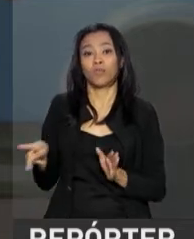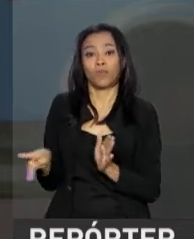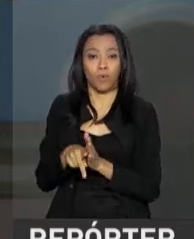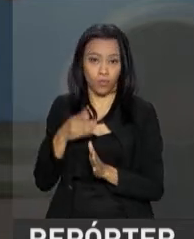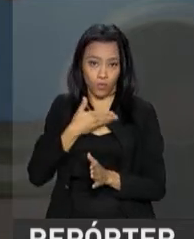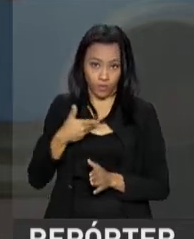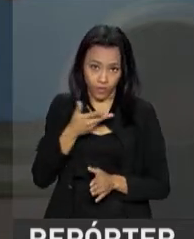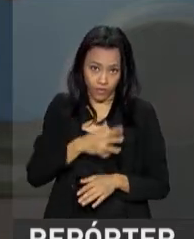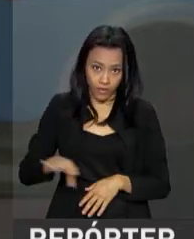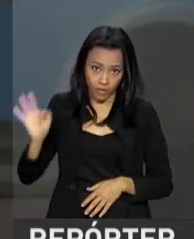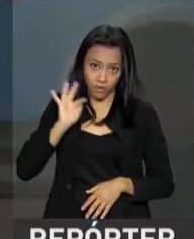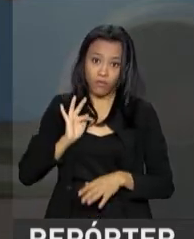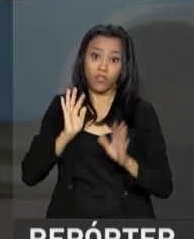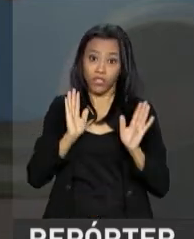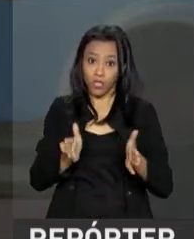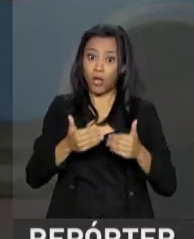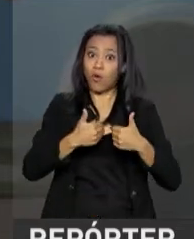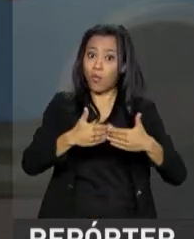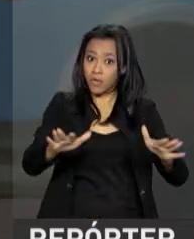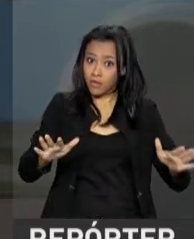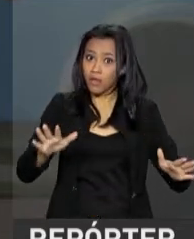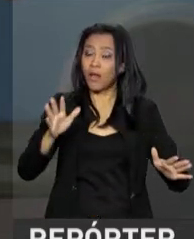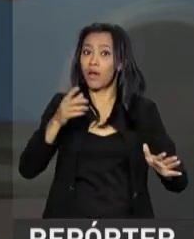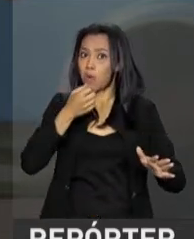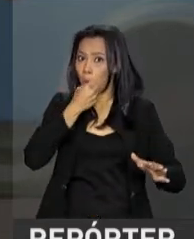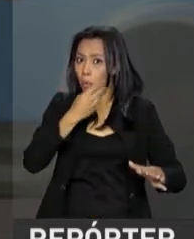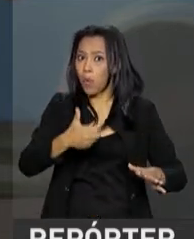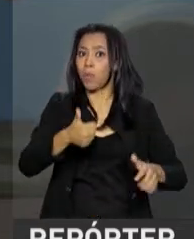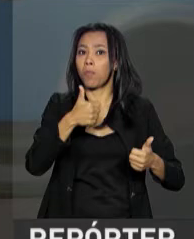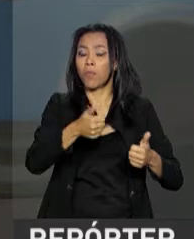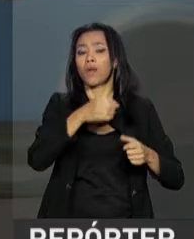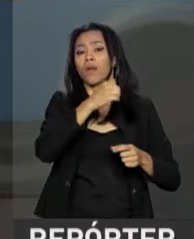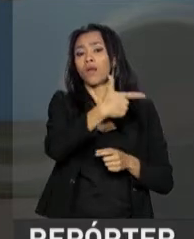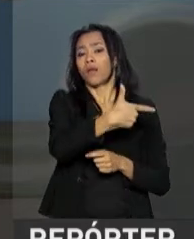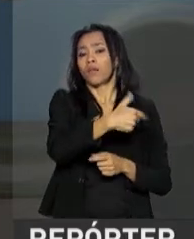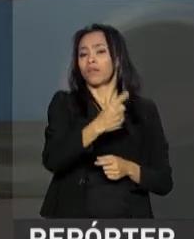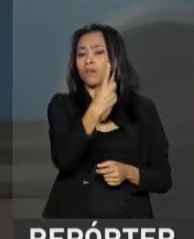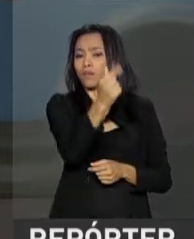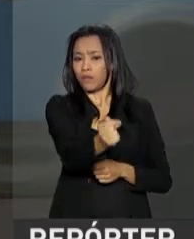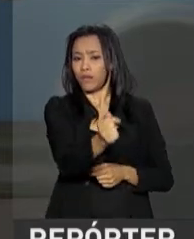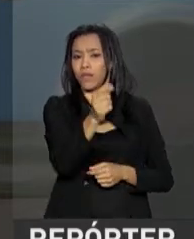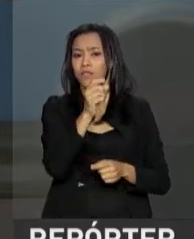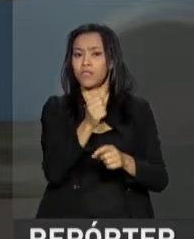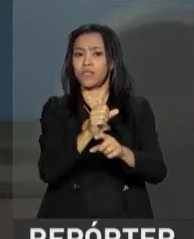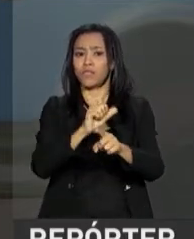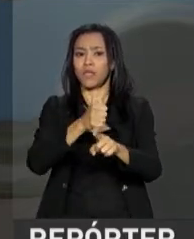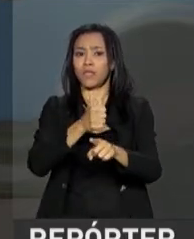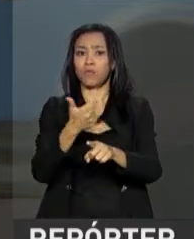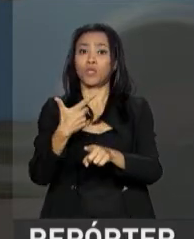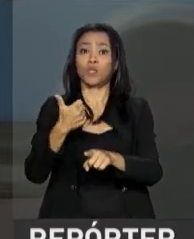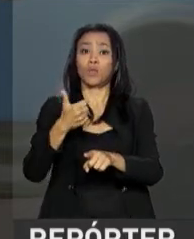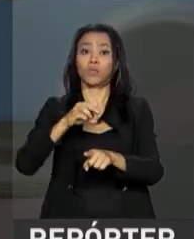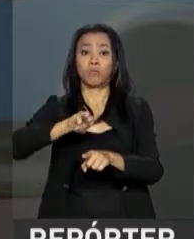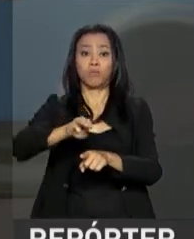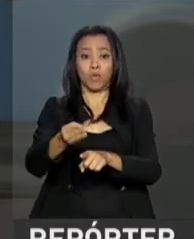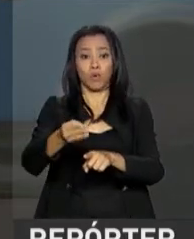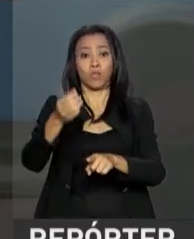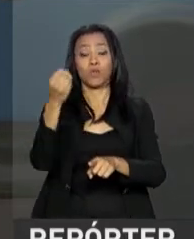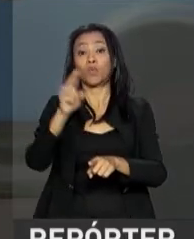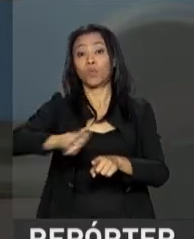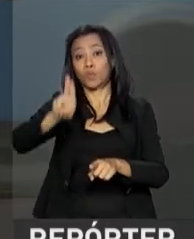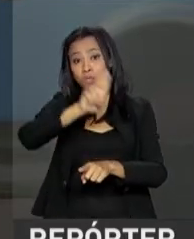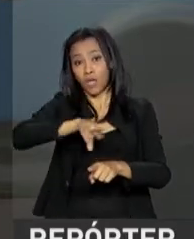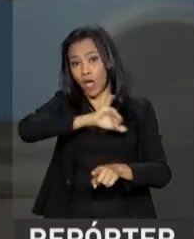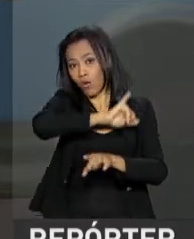já começaram a aparecer em 2017 112 milhões de passageiros usaram os aeroportos do país